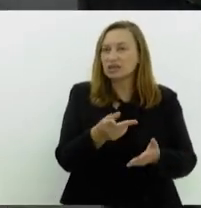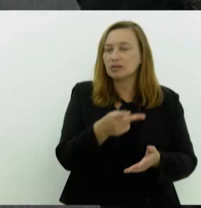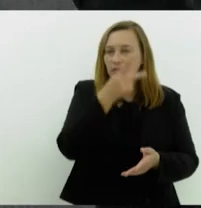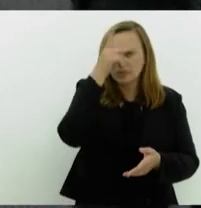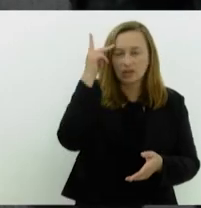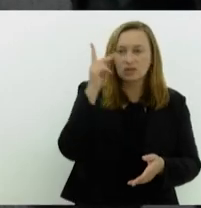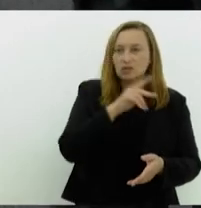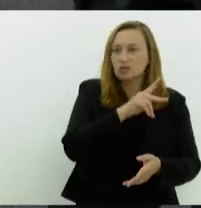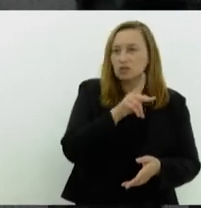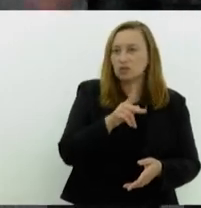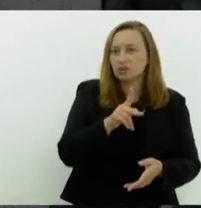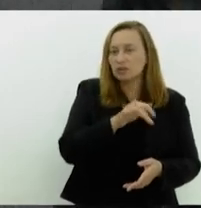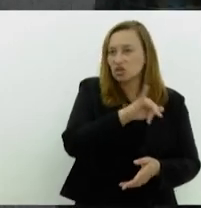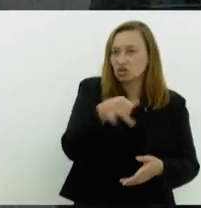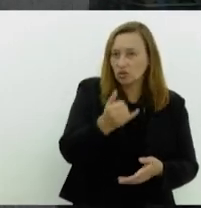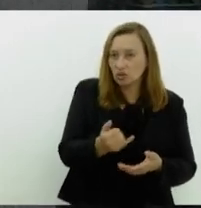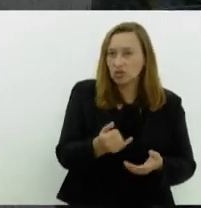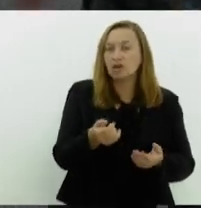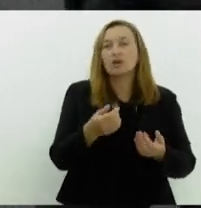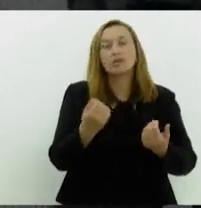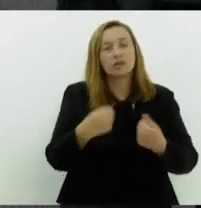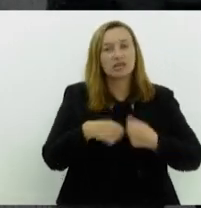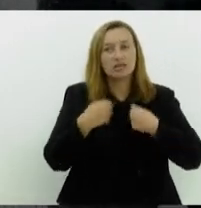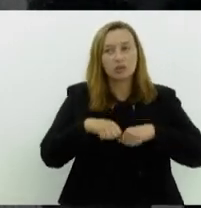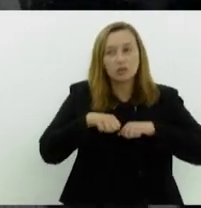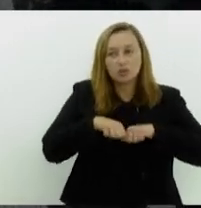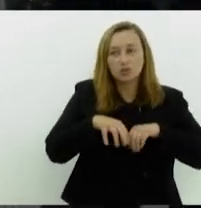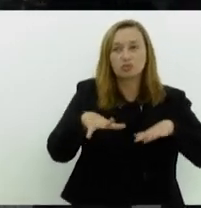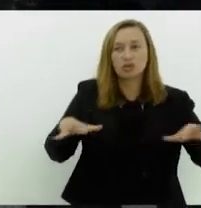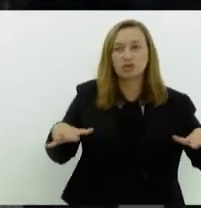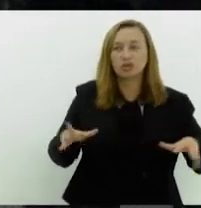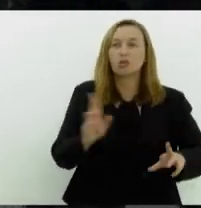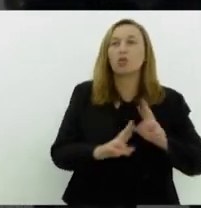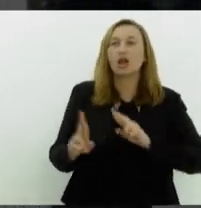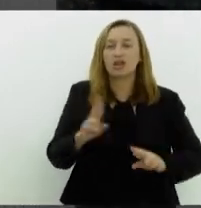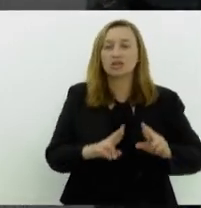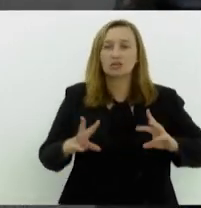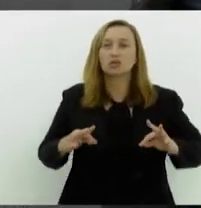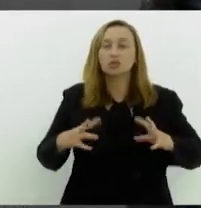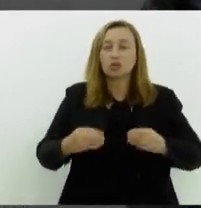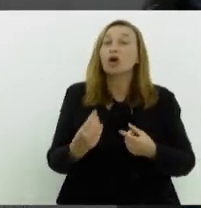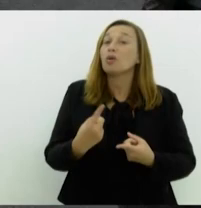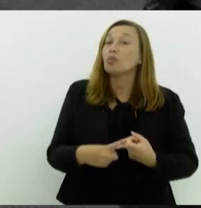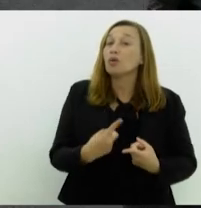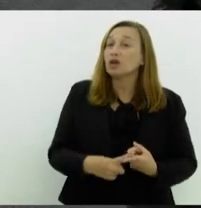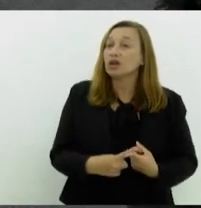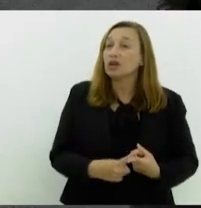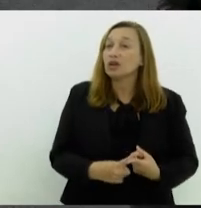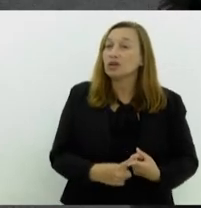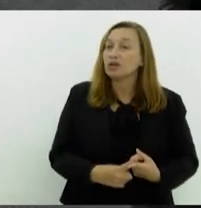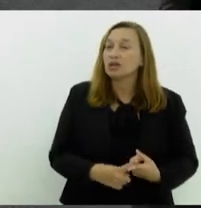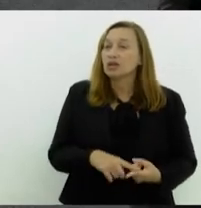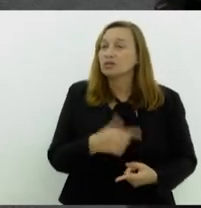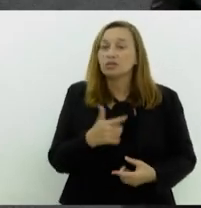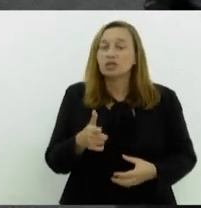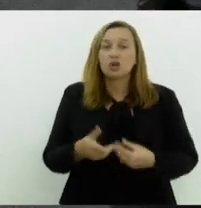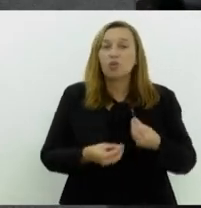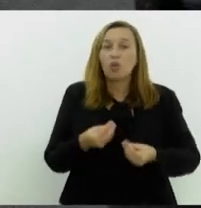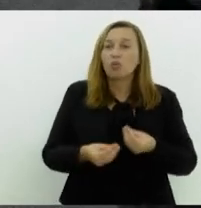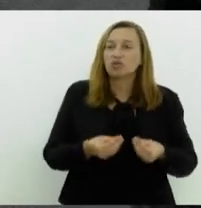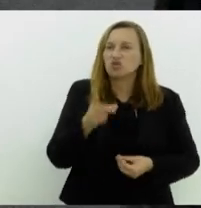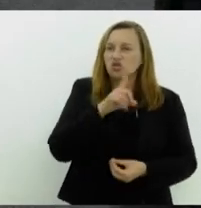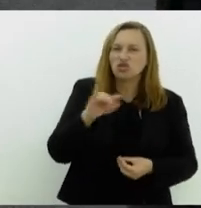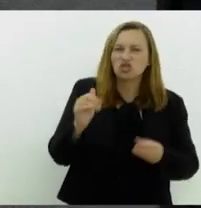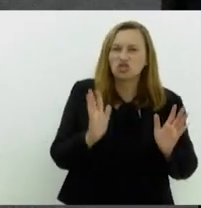aí, acho que a gente tem que expandir. Tem que expandir com relação a isso, porque, afinal de contas, não dá para, nos dias de hoje,